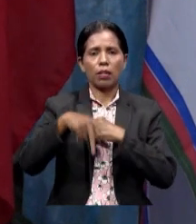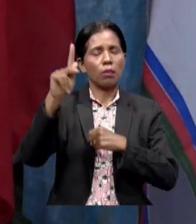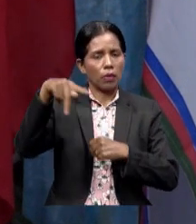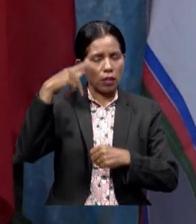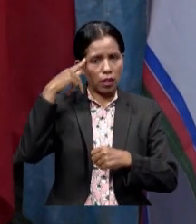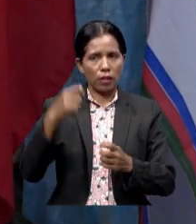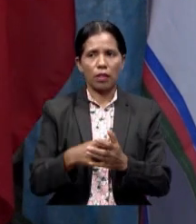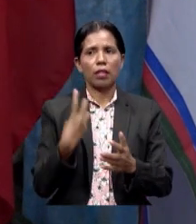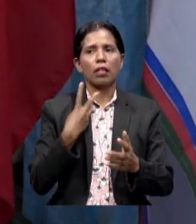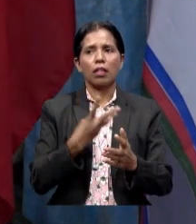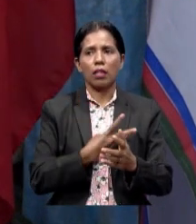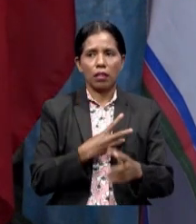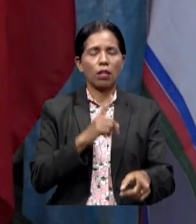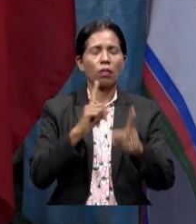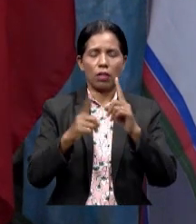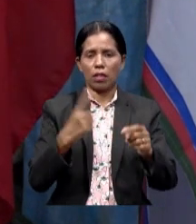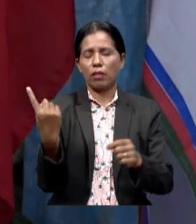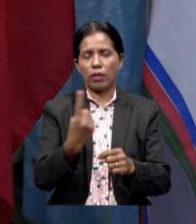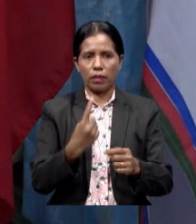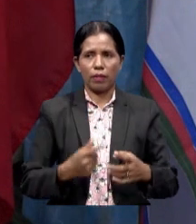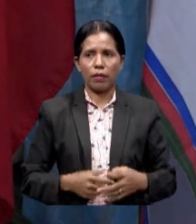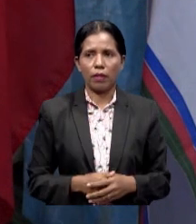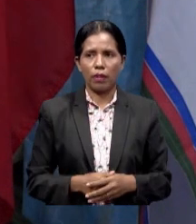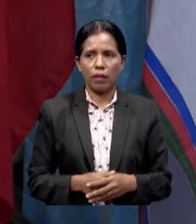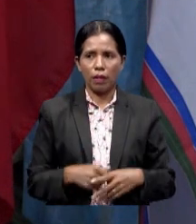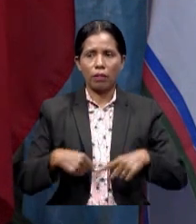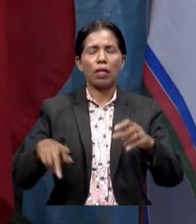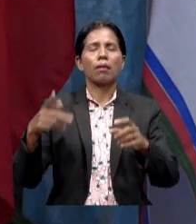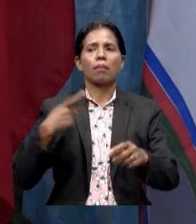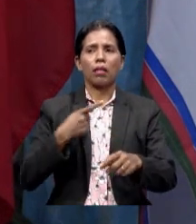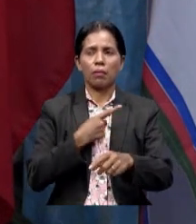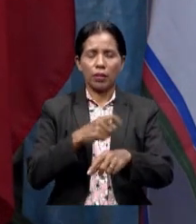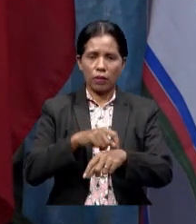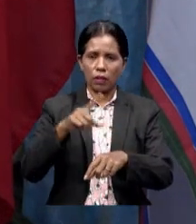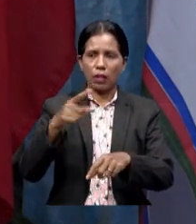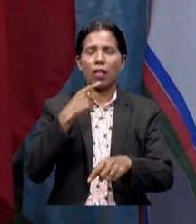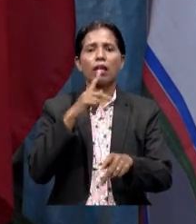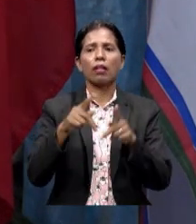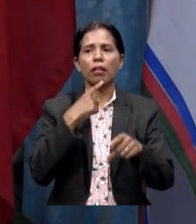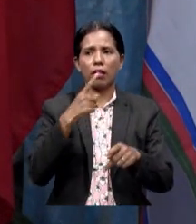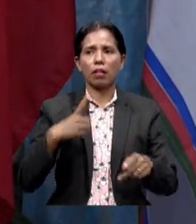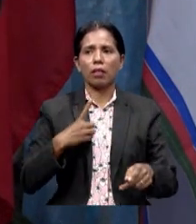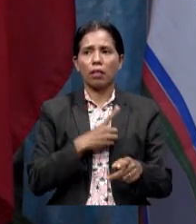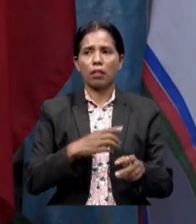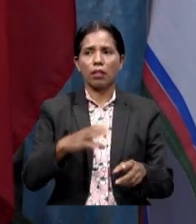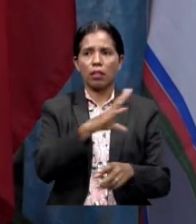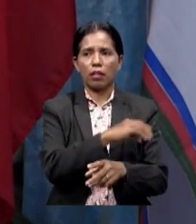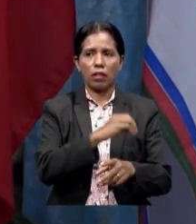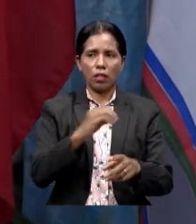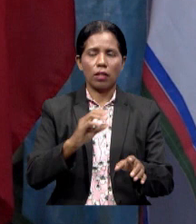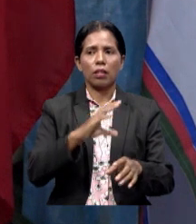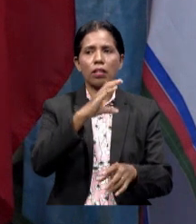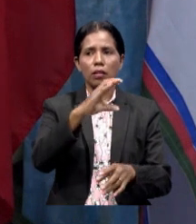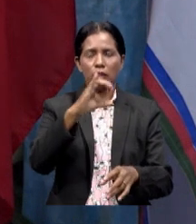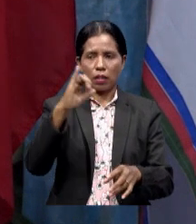Lah kita malam karena tuh neri dan sendiri. Lepas parlemen tempat dia. Kooperatif selalu kau terorganisasi. CCI ini